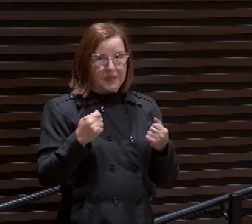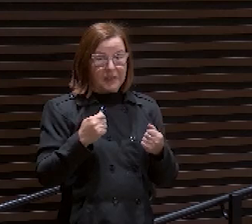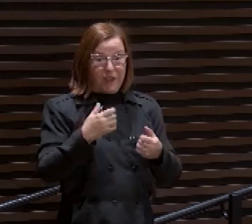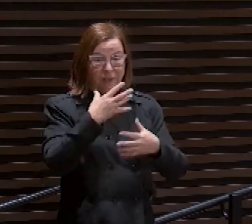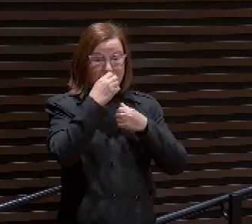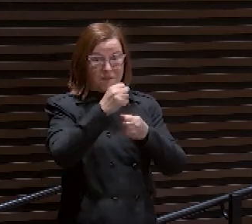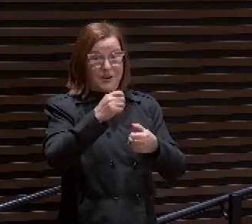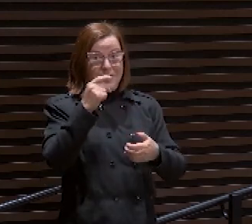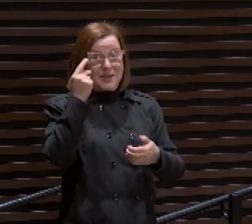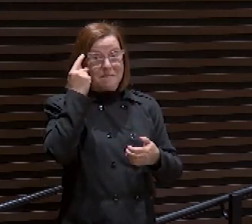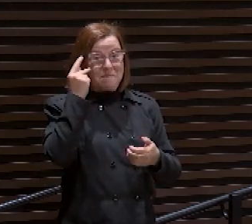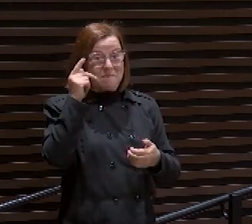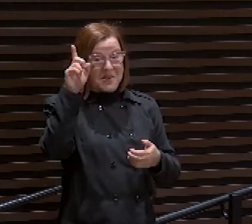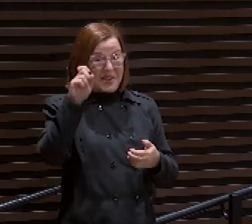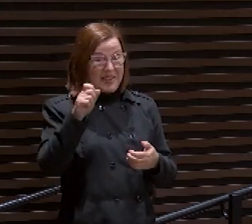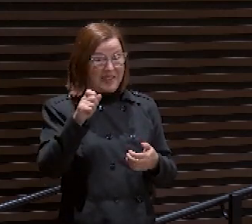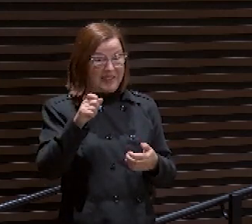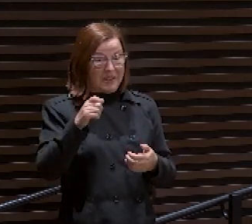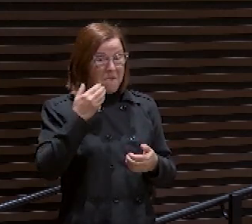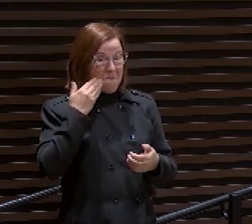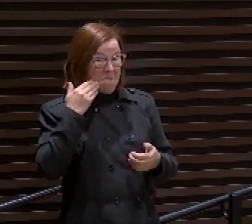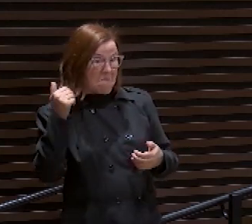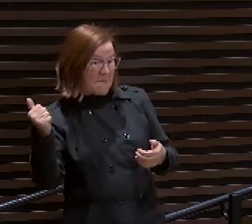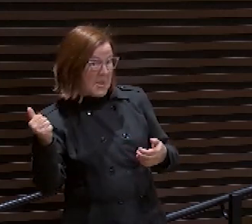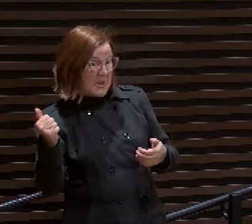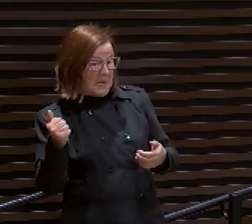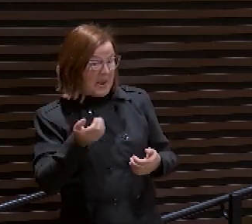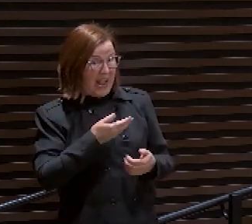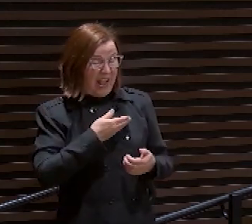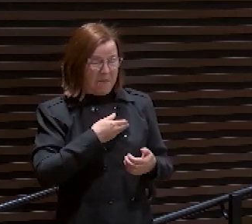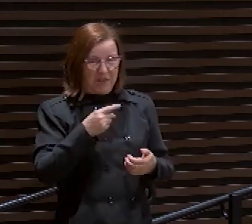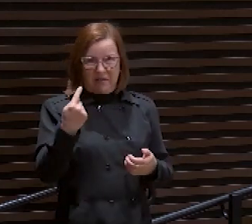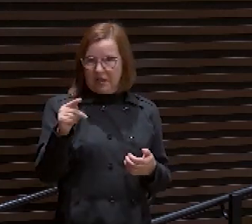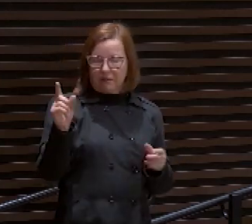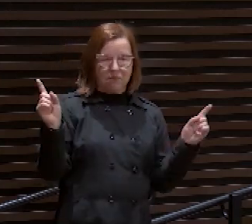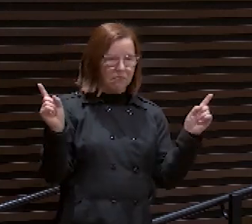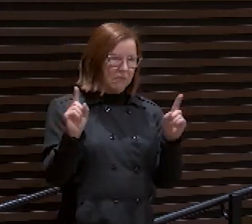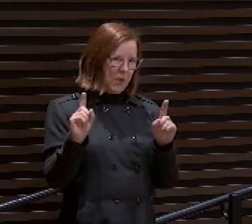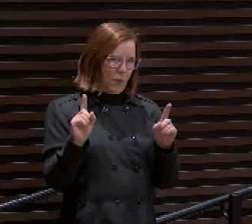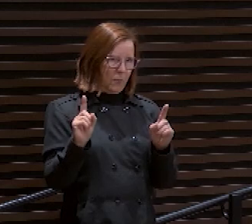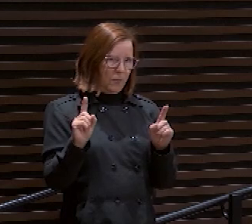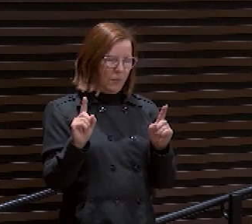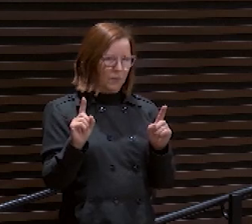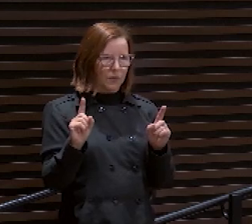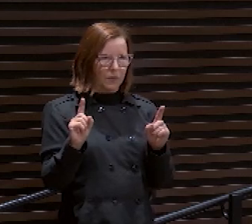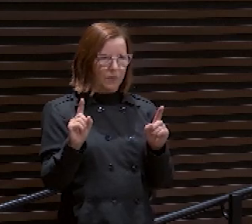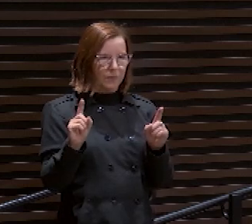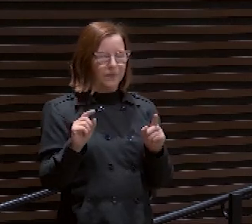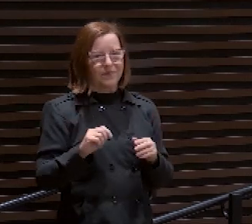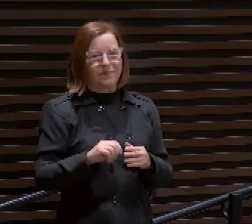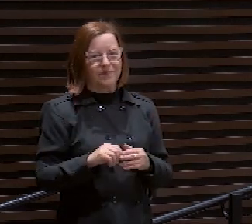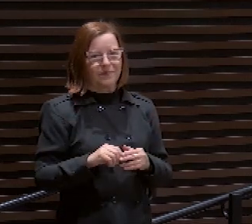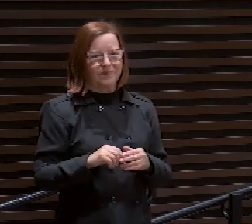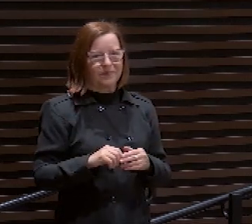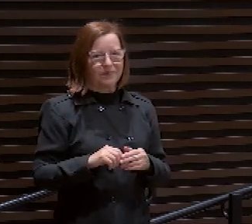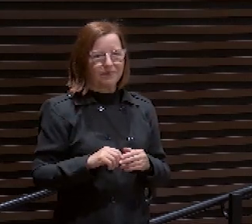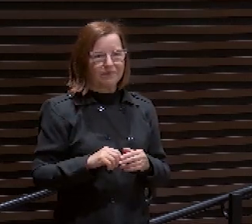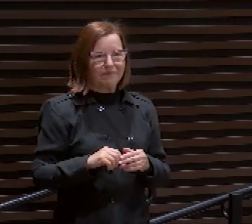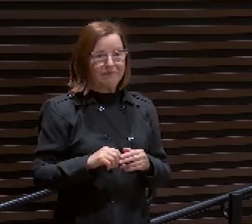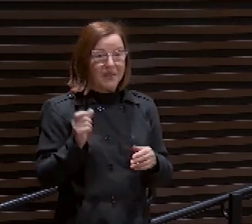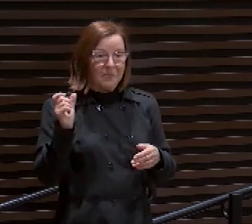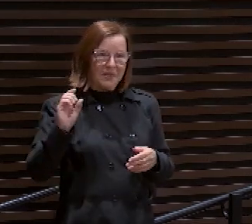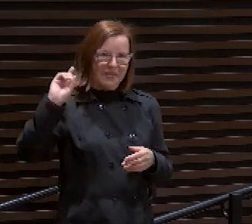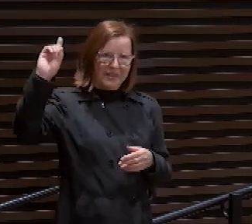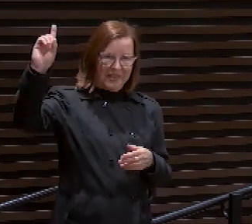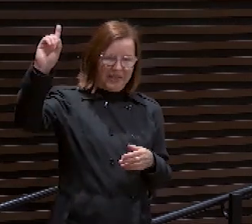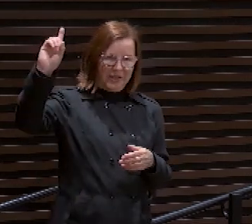agora a palavra está falando para amar, agora eu vou ser o best friend forever. Não vai. Não é isso, amados. A palavra de